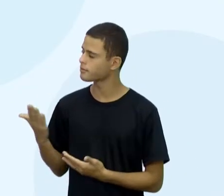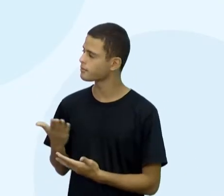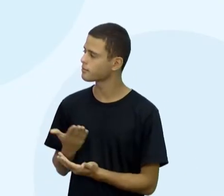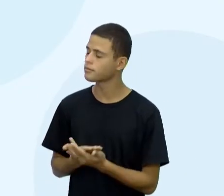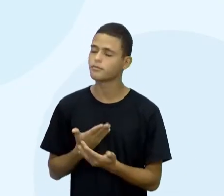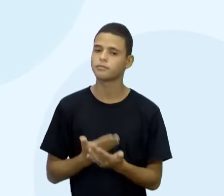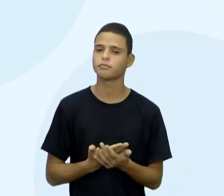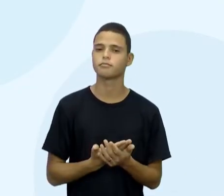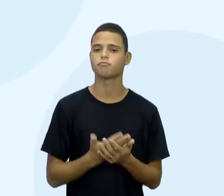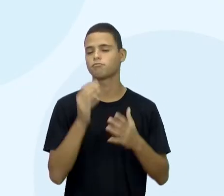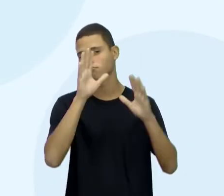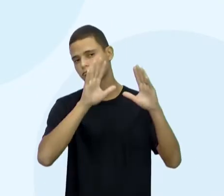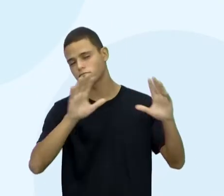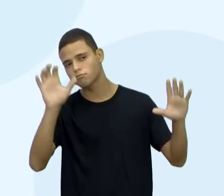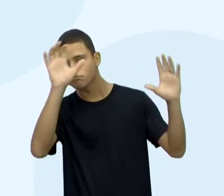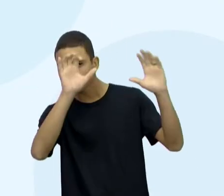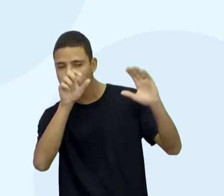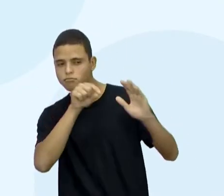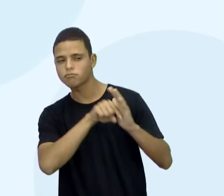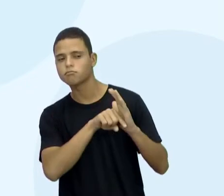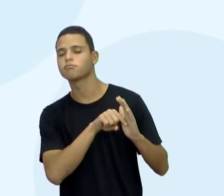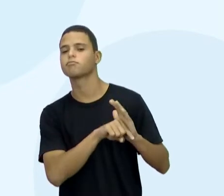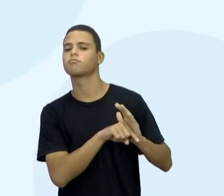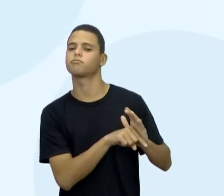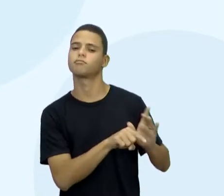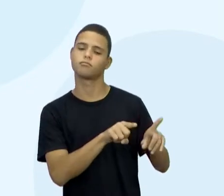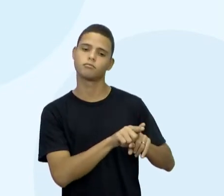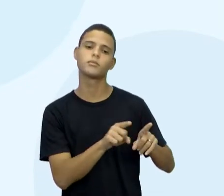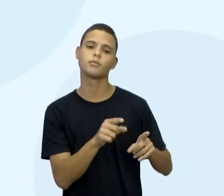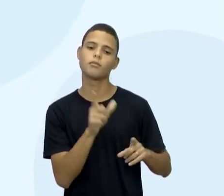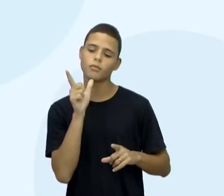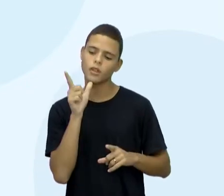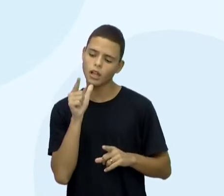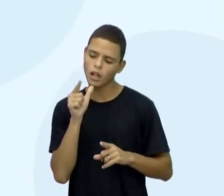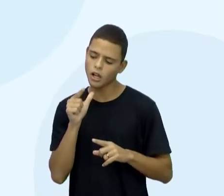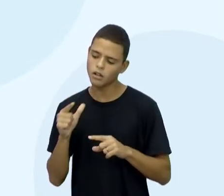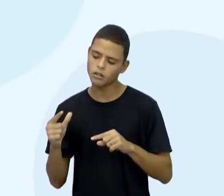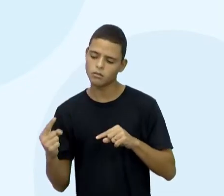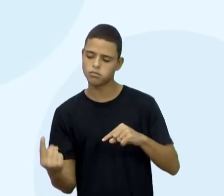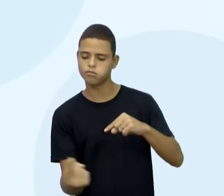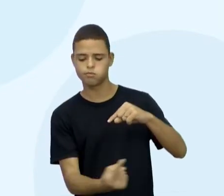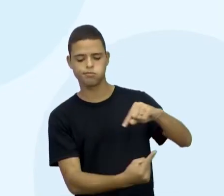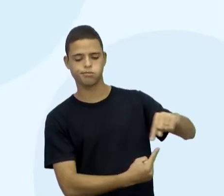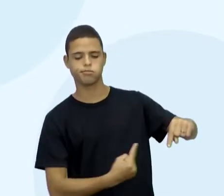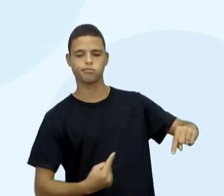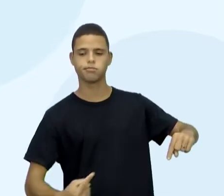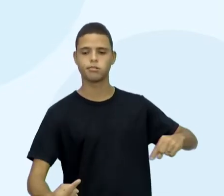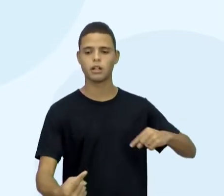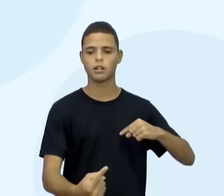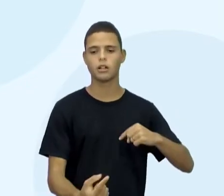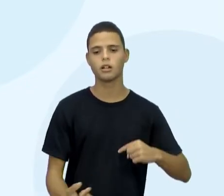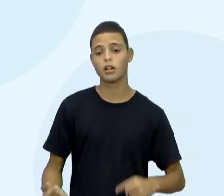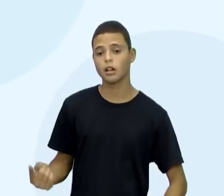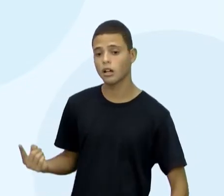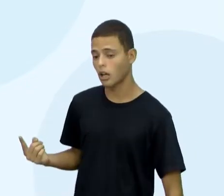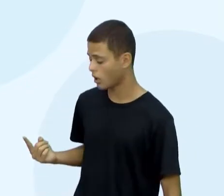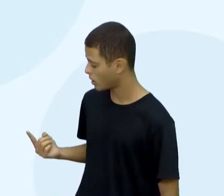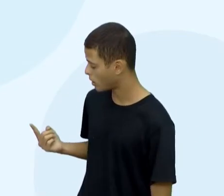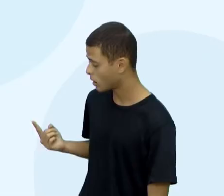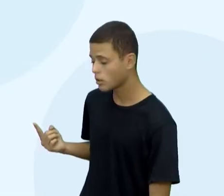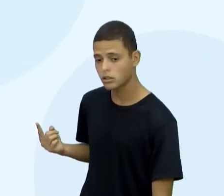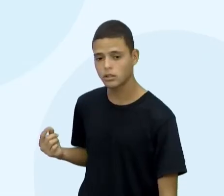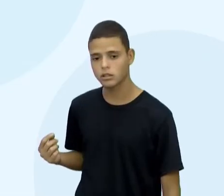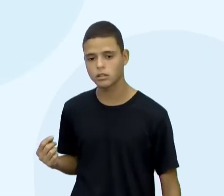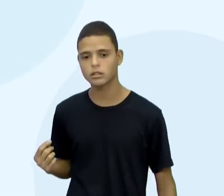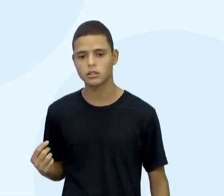do clima, né, e logicamente das correntes marítimas, né. A gente começa aí com o mapa de baixo, que é as